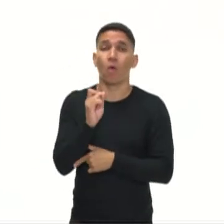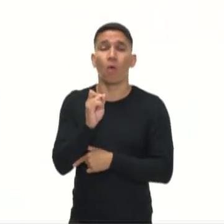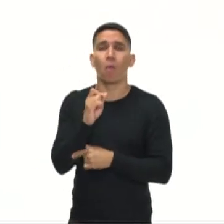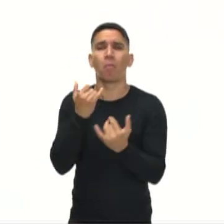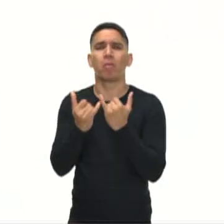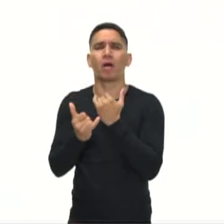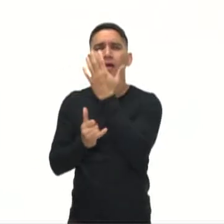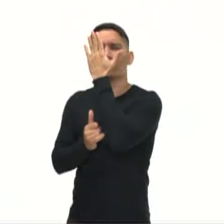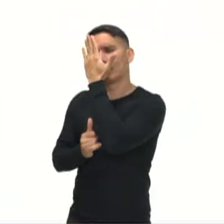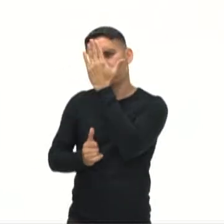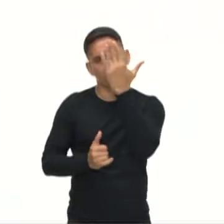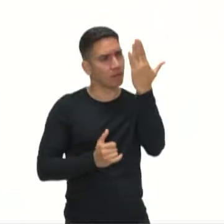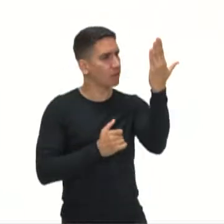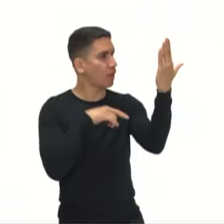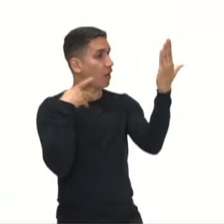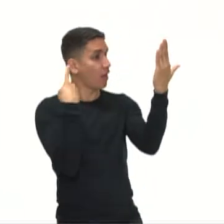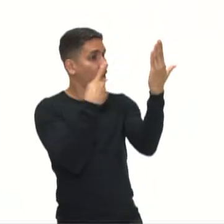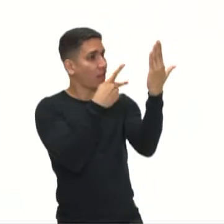espelho ficou